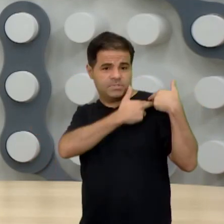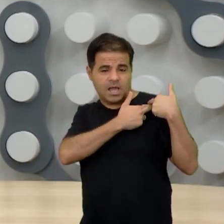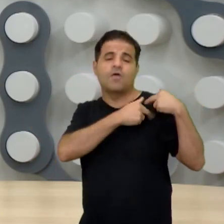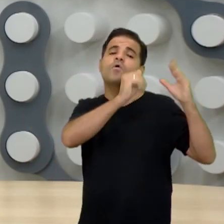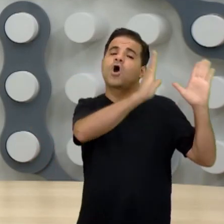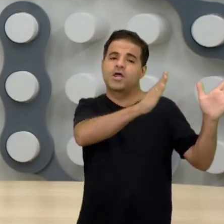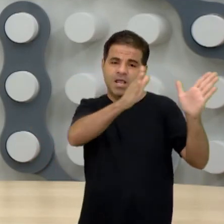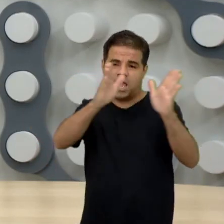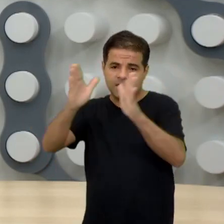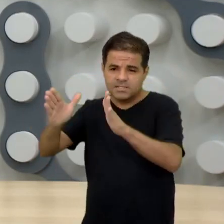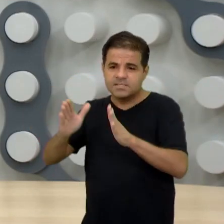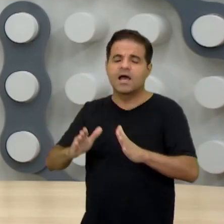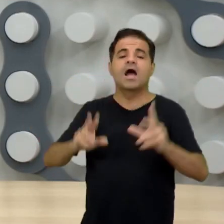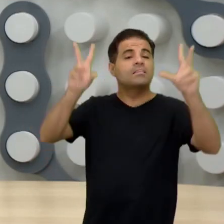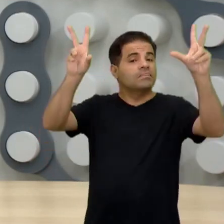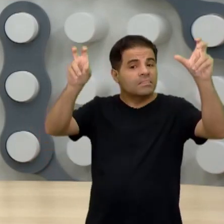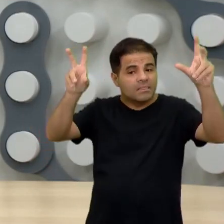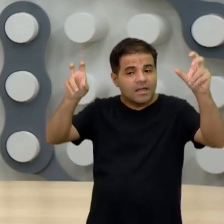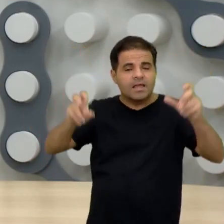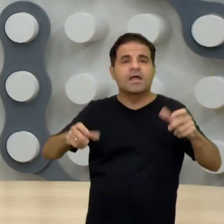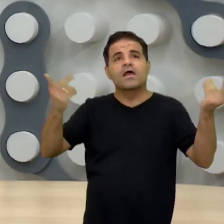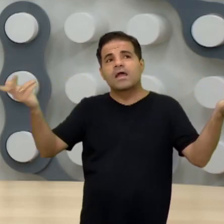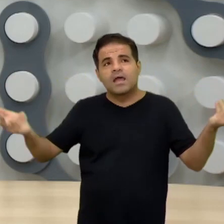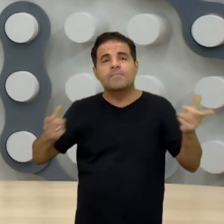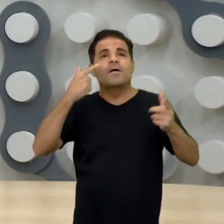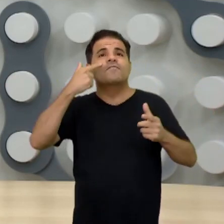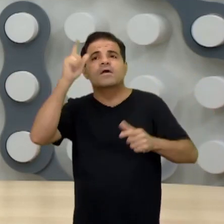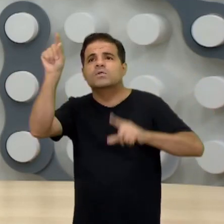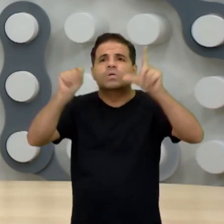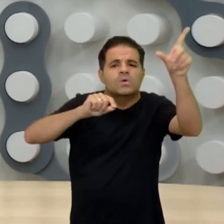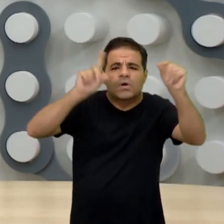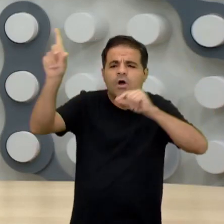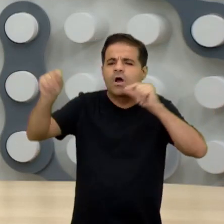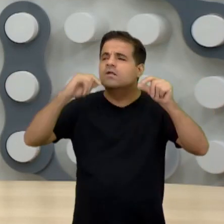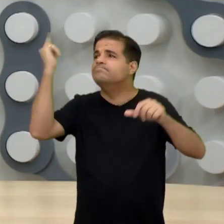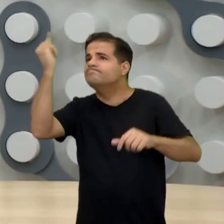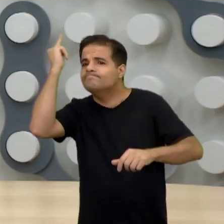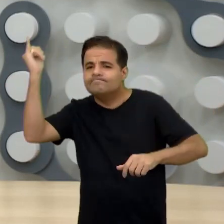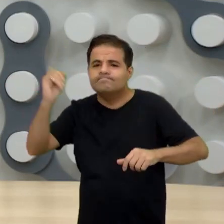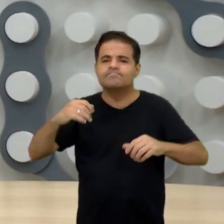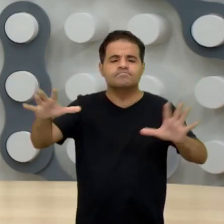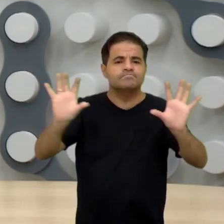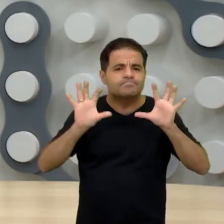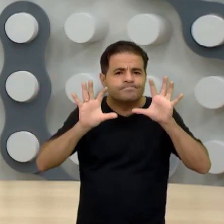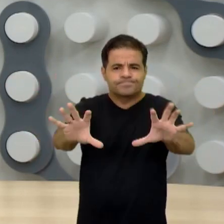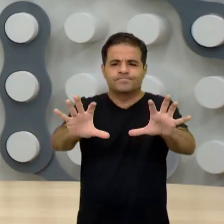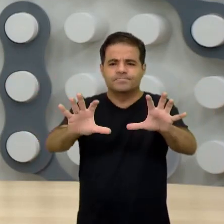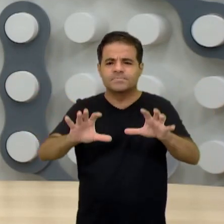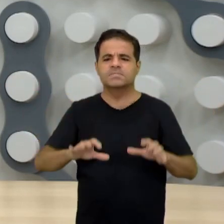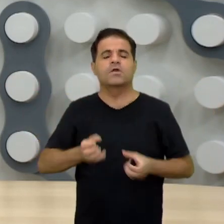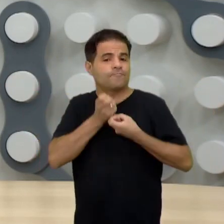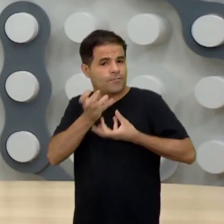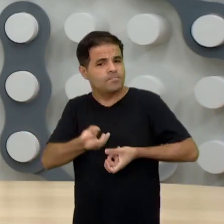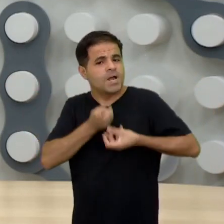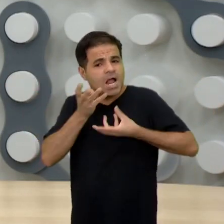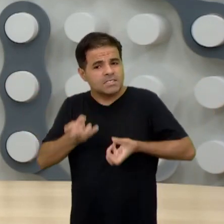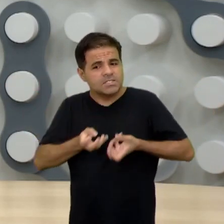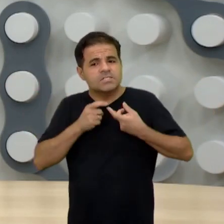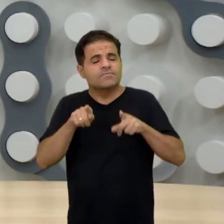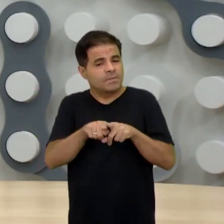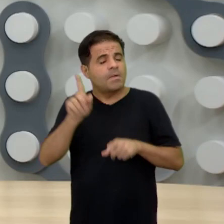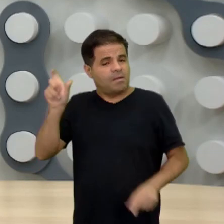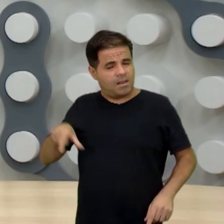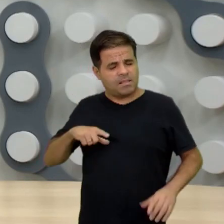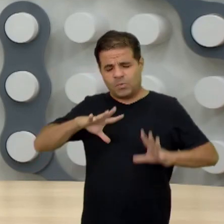organizar. Organizar por tema, organizar por importância, organizar por impacto informativo. Então, assim, ele